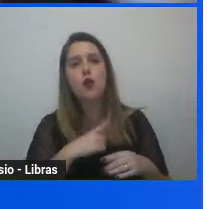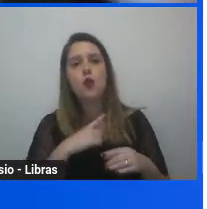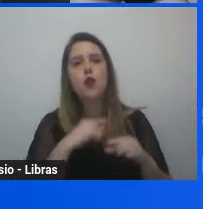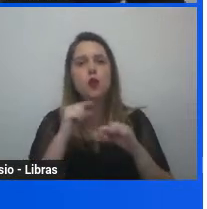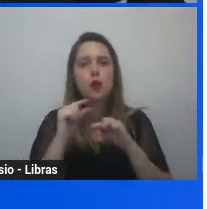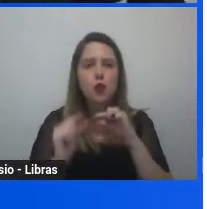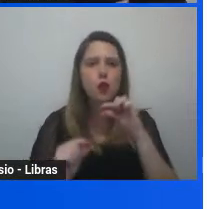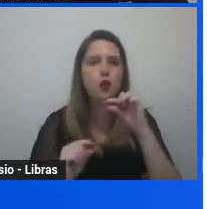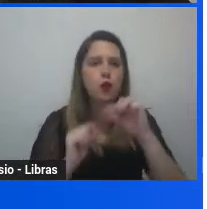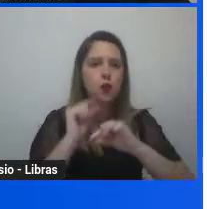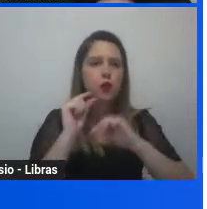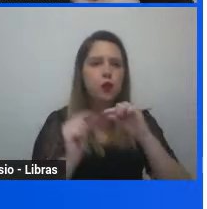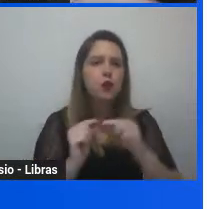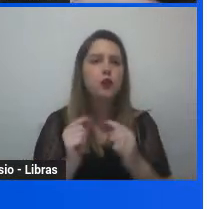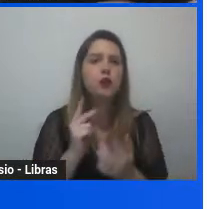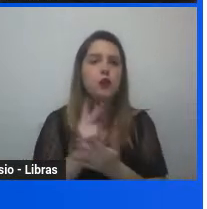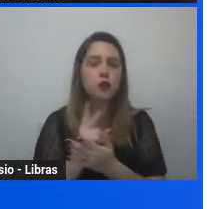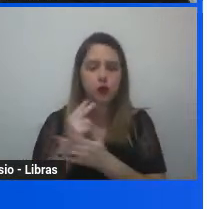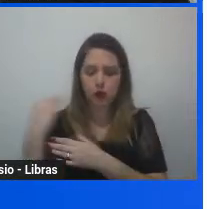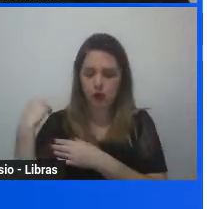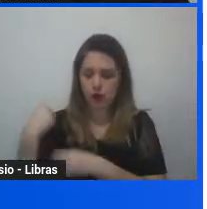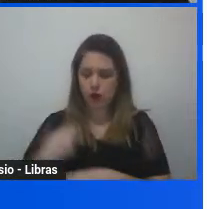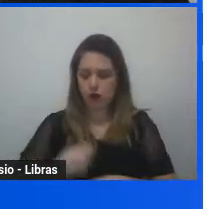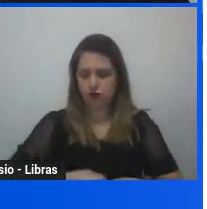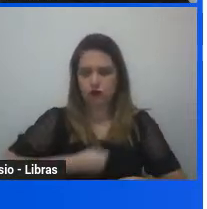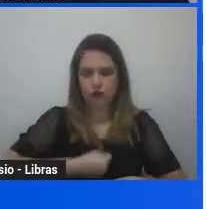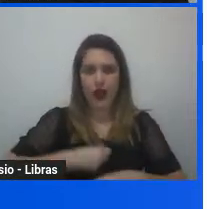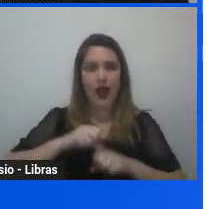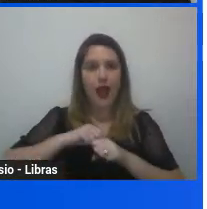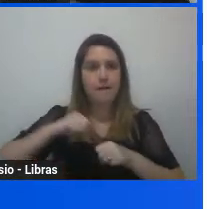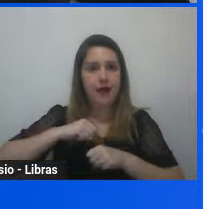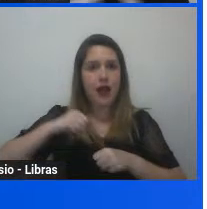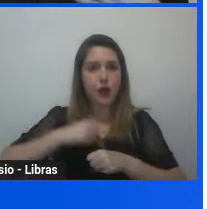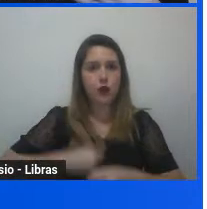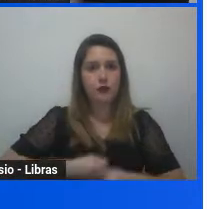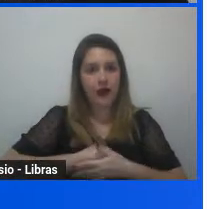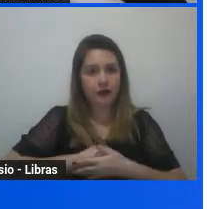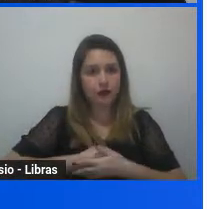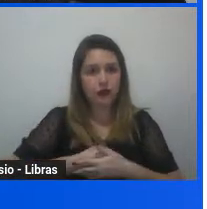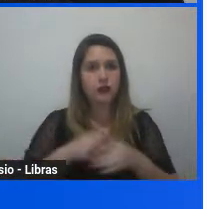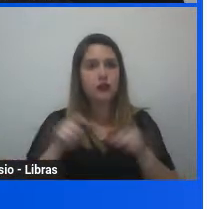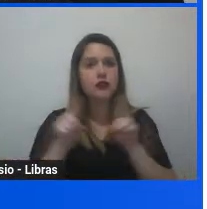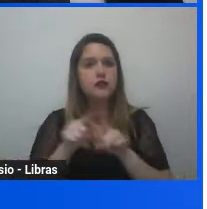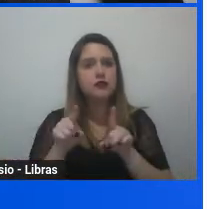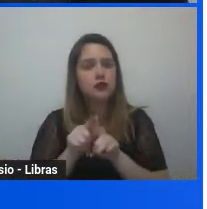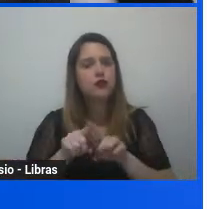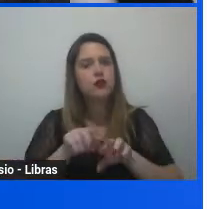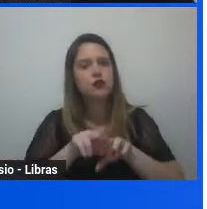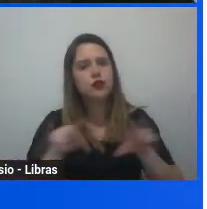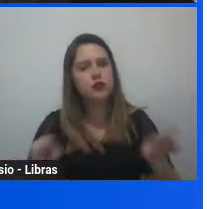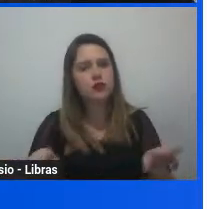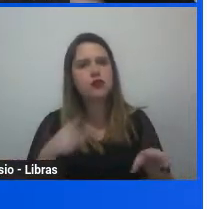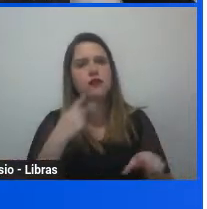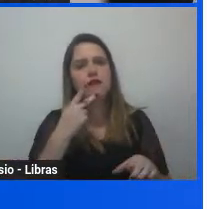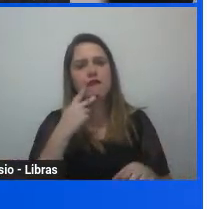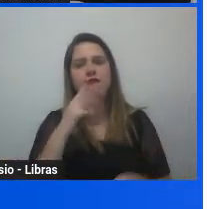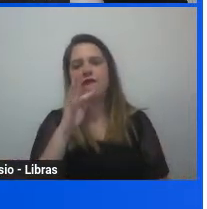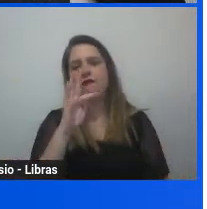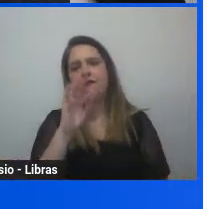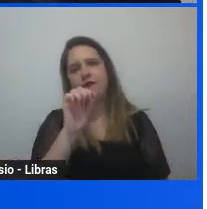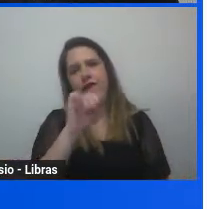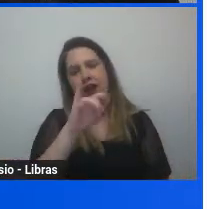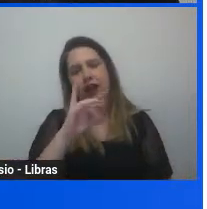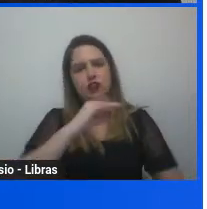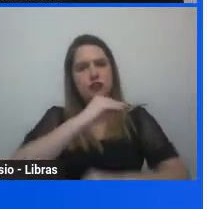envolve no pescoço e amarra o braço, né? E também nem sempre temos ataduras, chamado de faixas, para